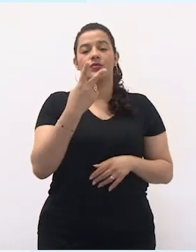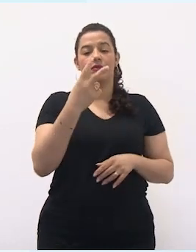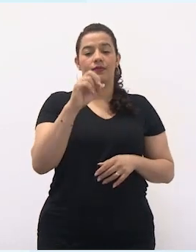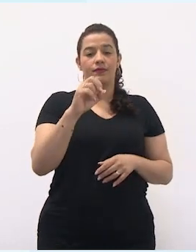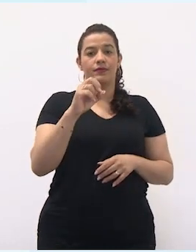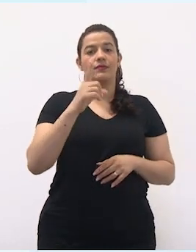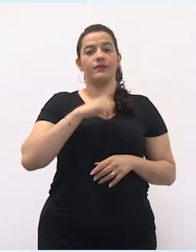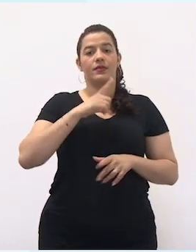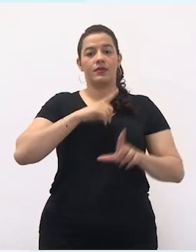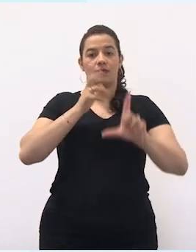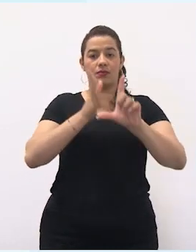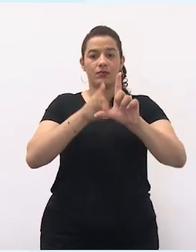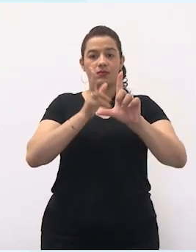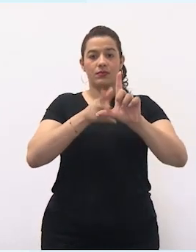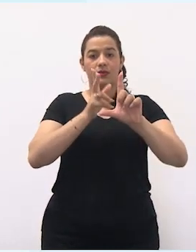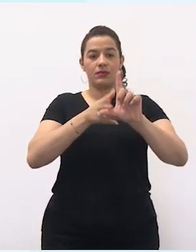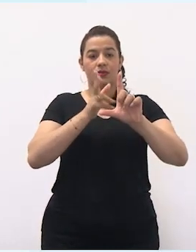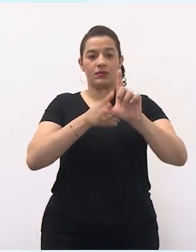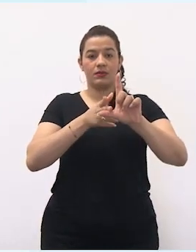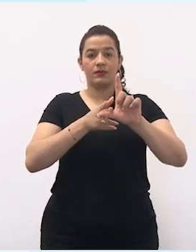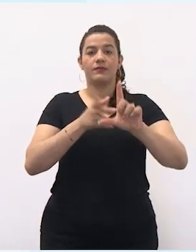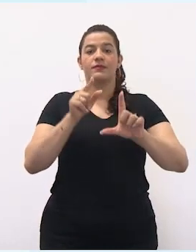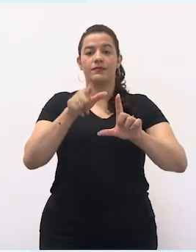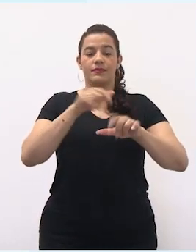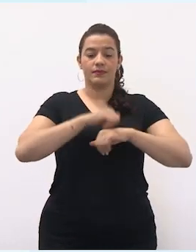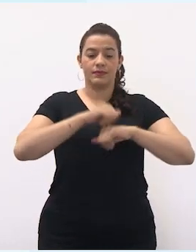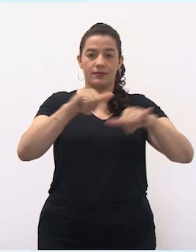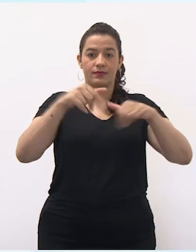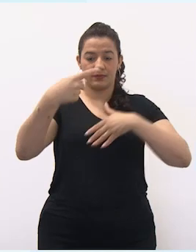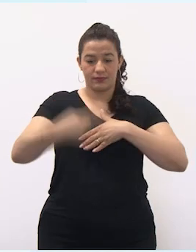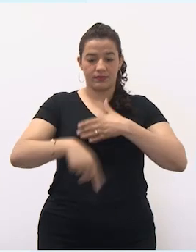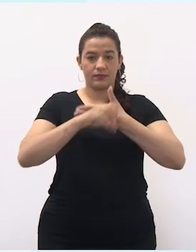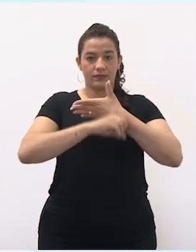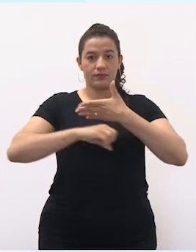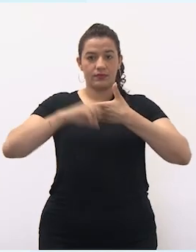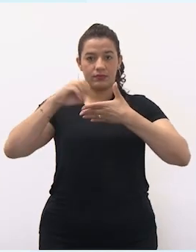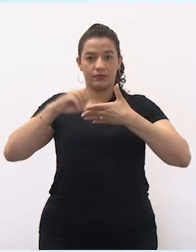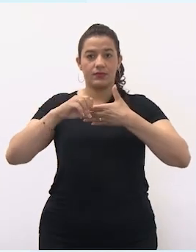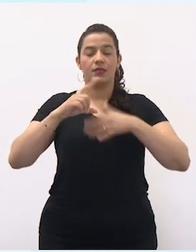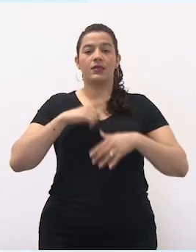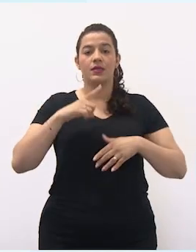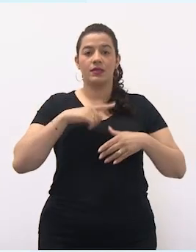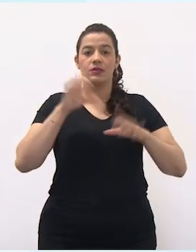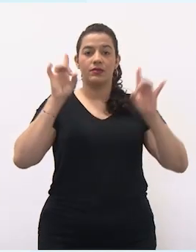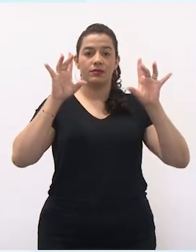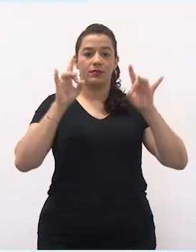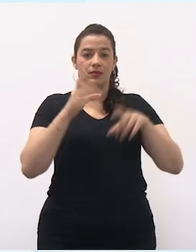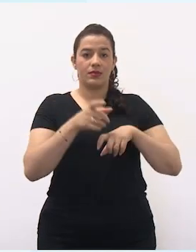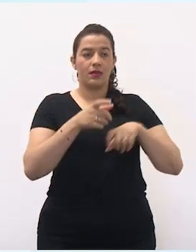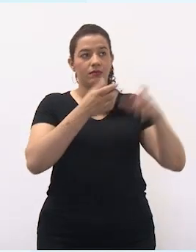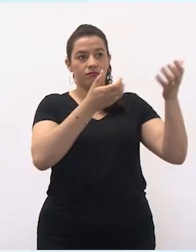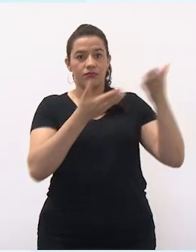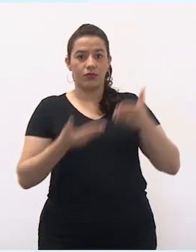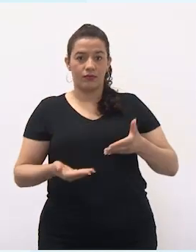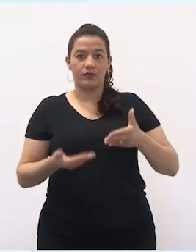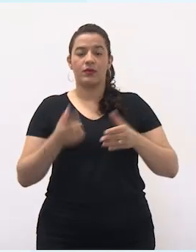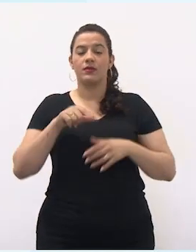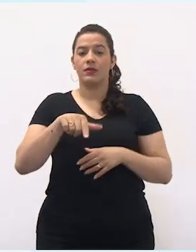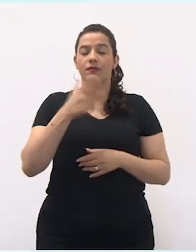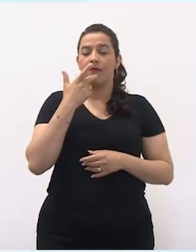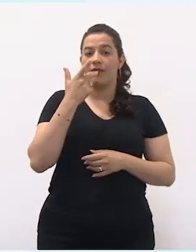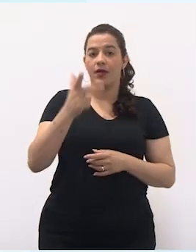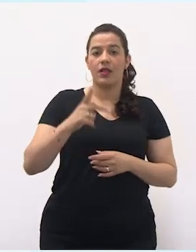vai ter uma live que vai ser transmitida aqui pelo Centro de Mídias, com um especialista convidado, que vai falar